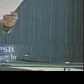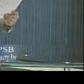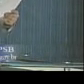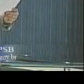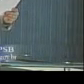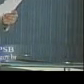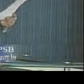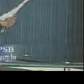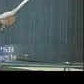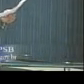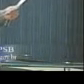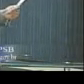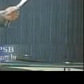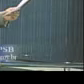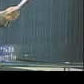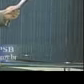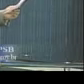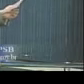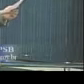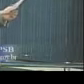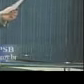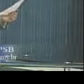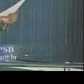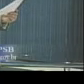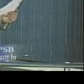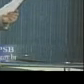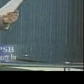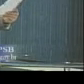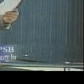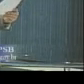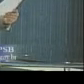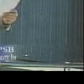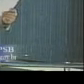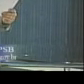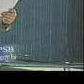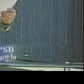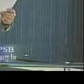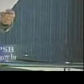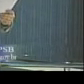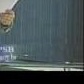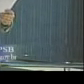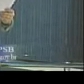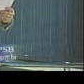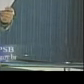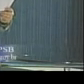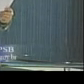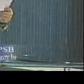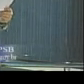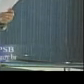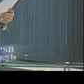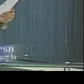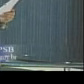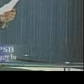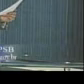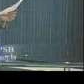até o dia 30 de Junho 7 bilhões 138 milhões 427 mil novecentos